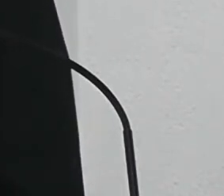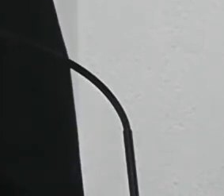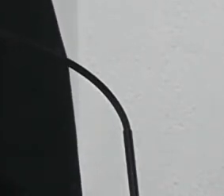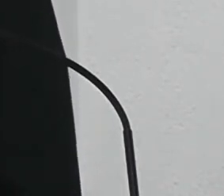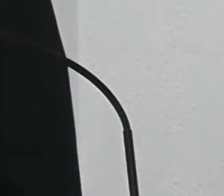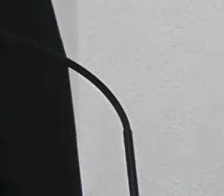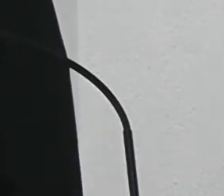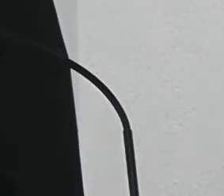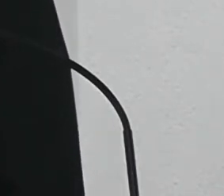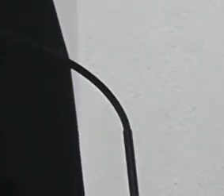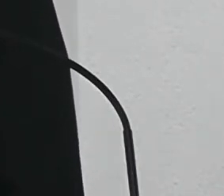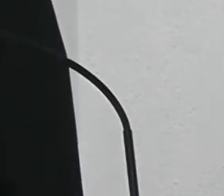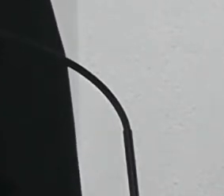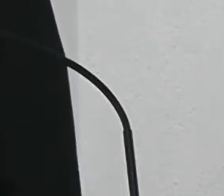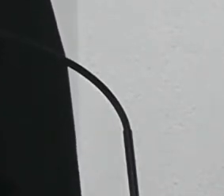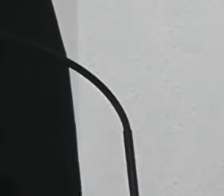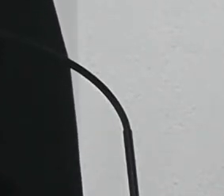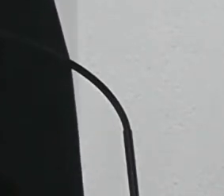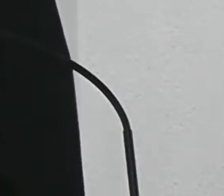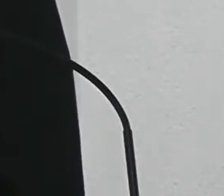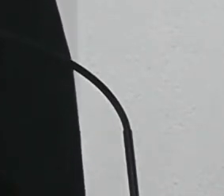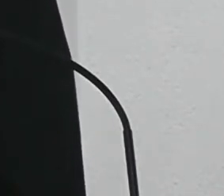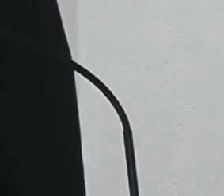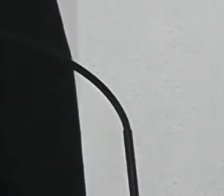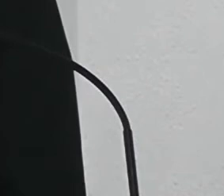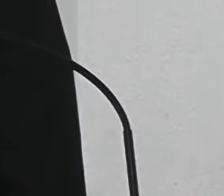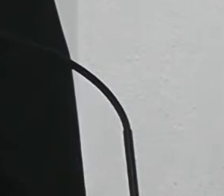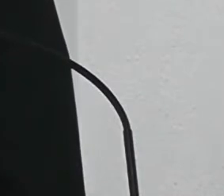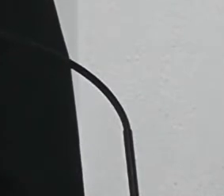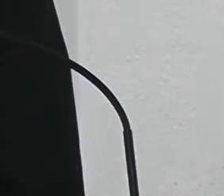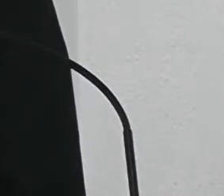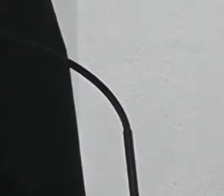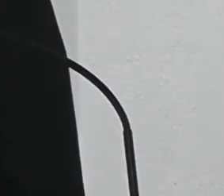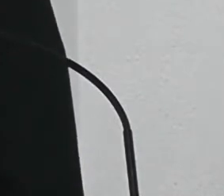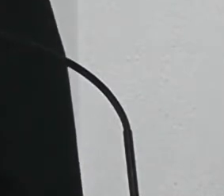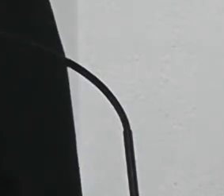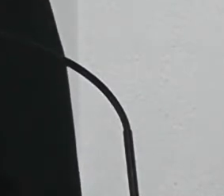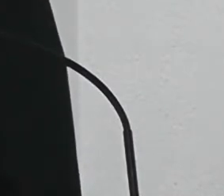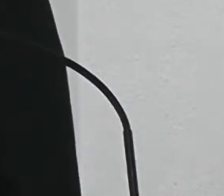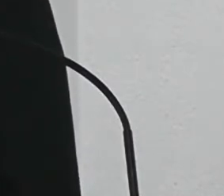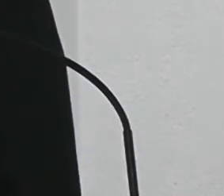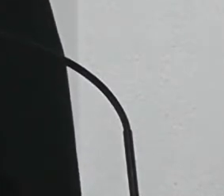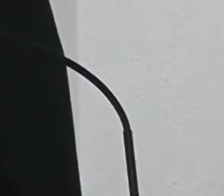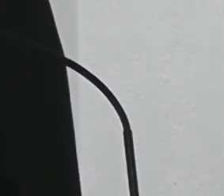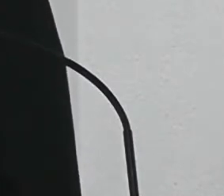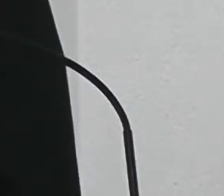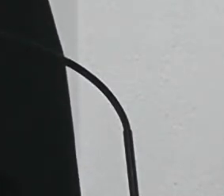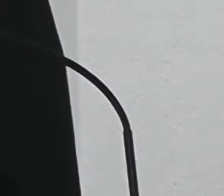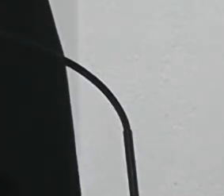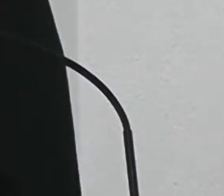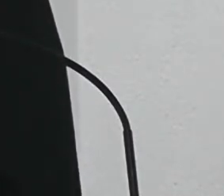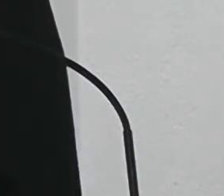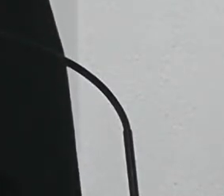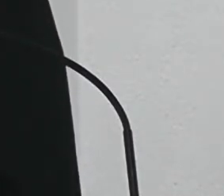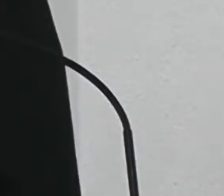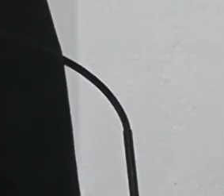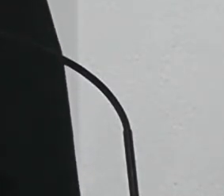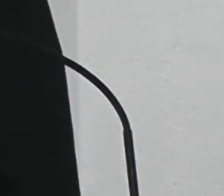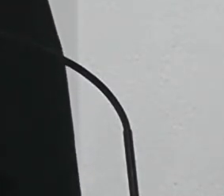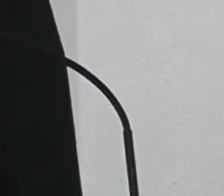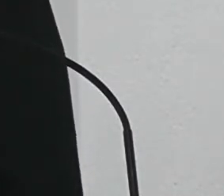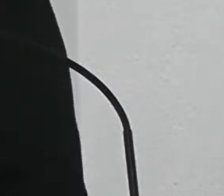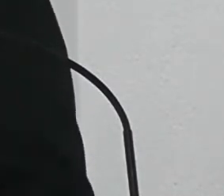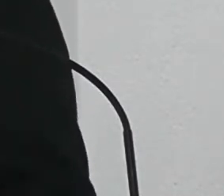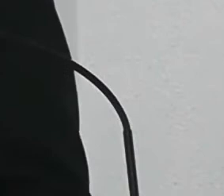acho que uns 6 vereadores, mais ou menos, já fizeram a indagação, porque não conseguiram entender ainda bem esta